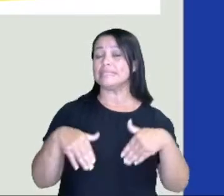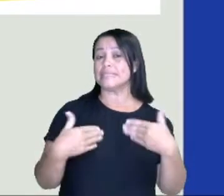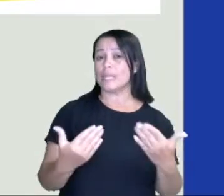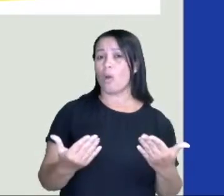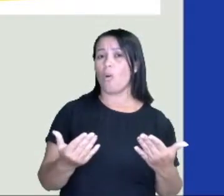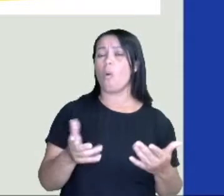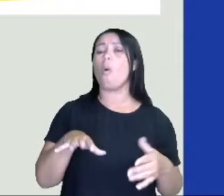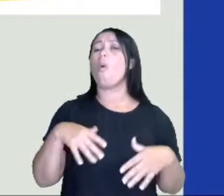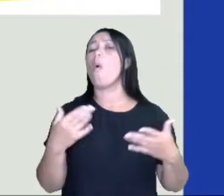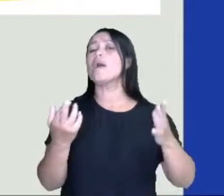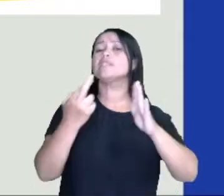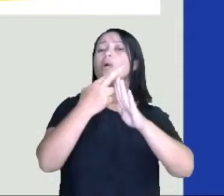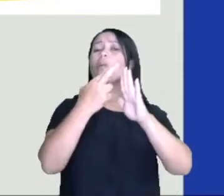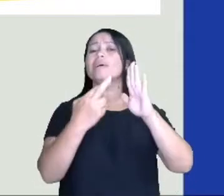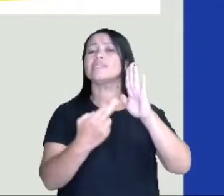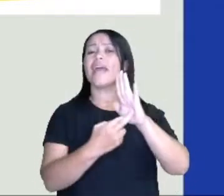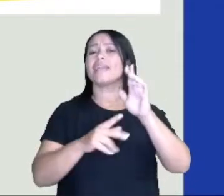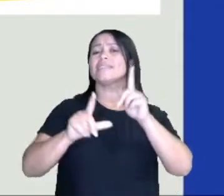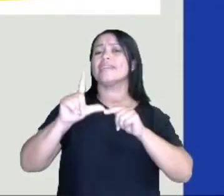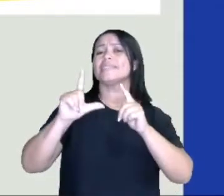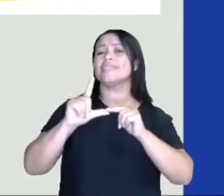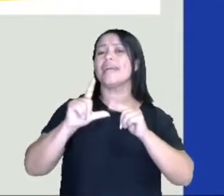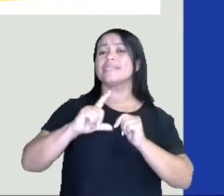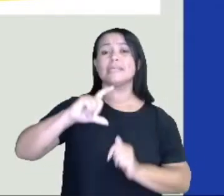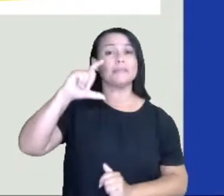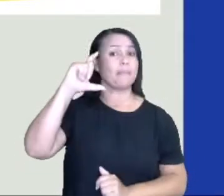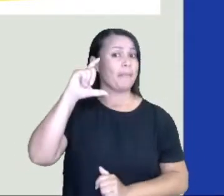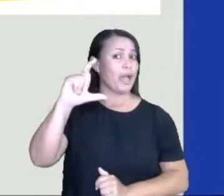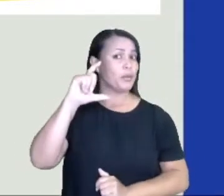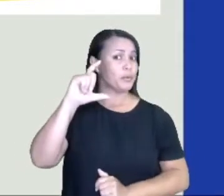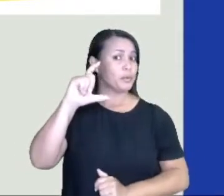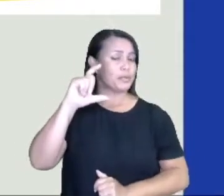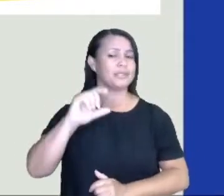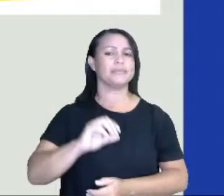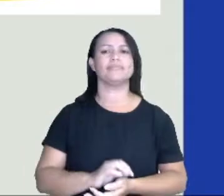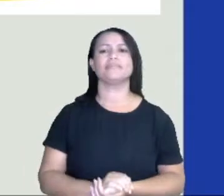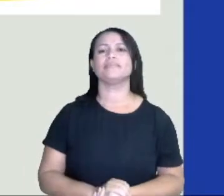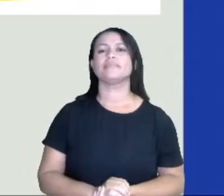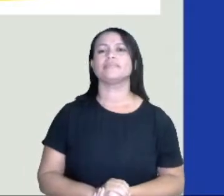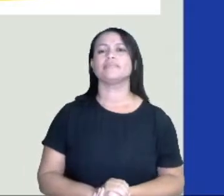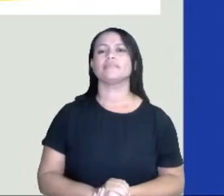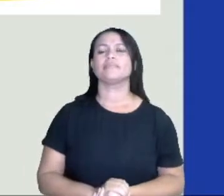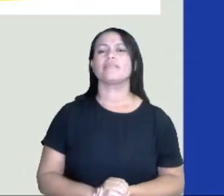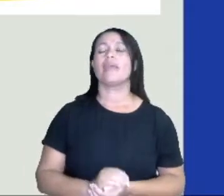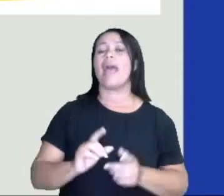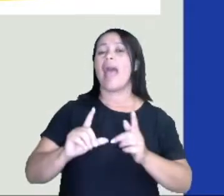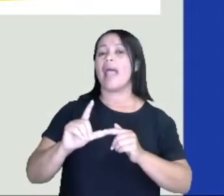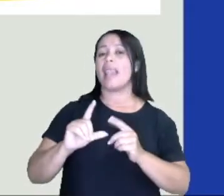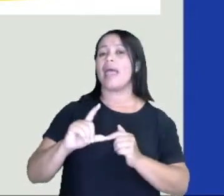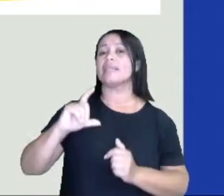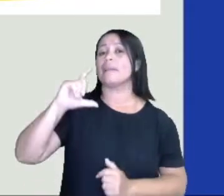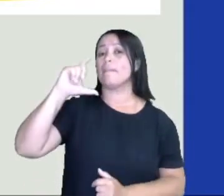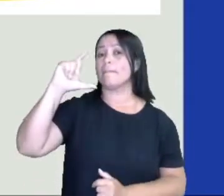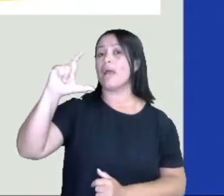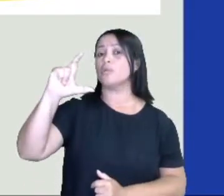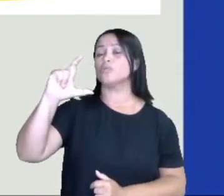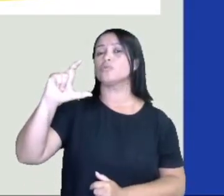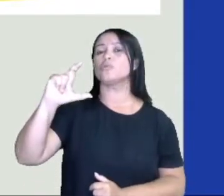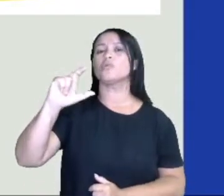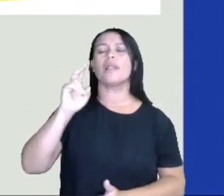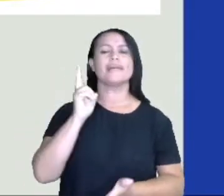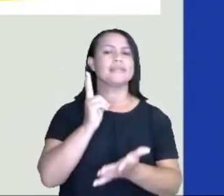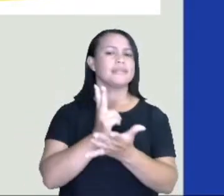Então, quais são as regras das letras maiúsculas? A letra maiúscula